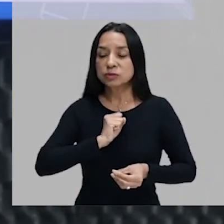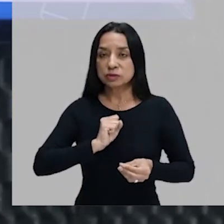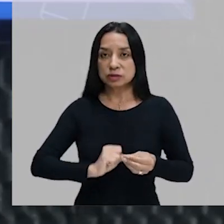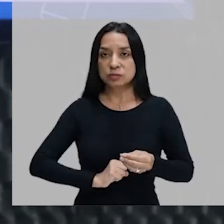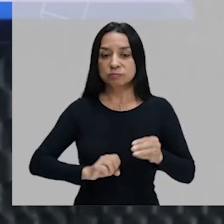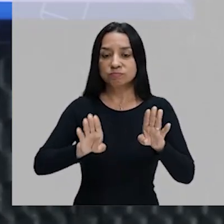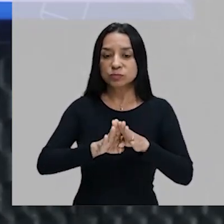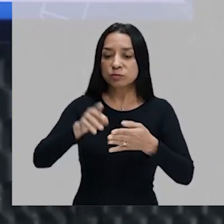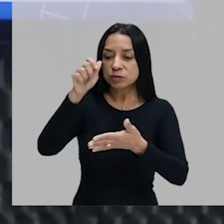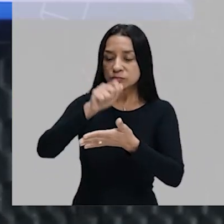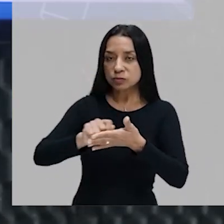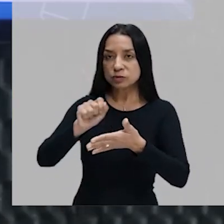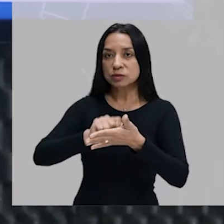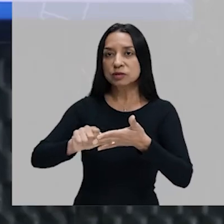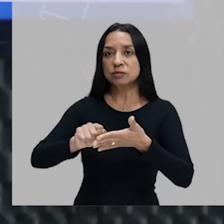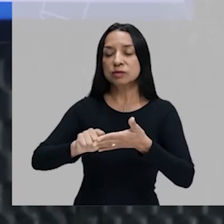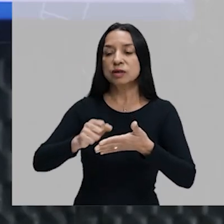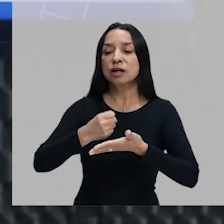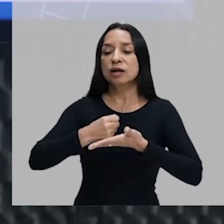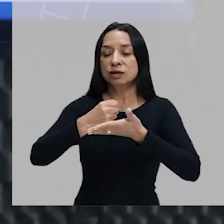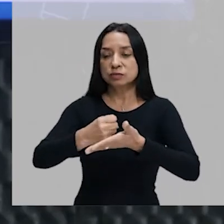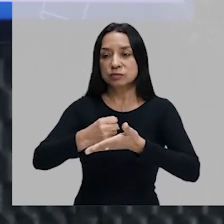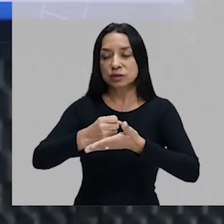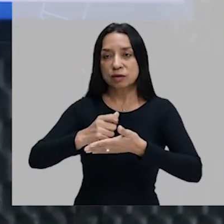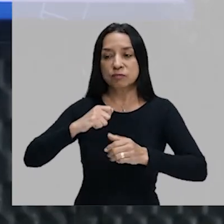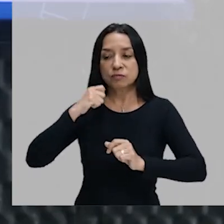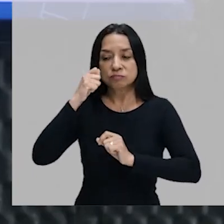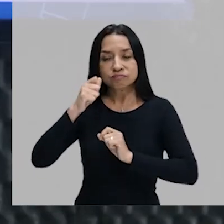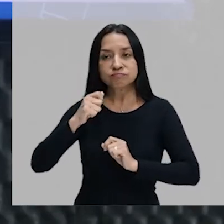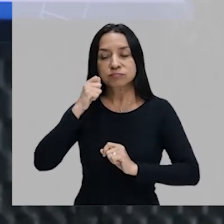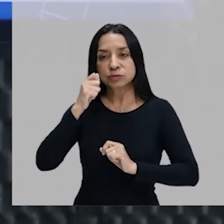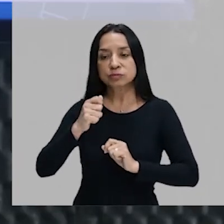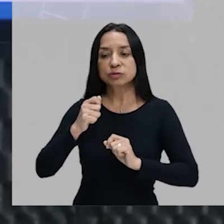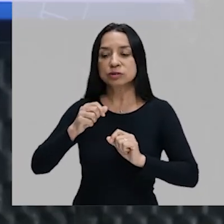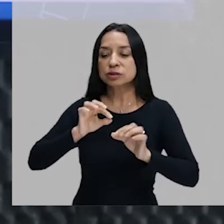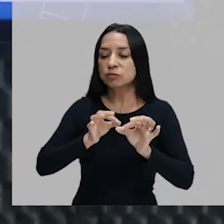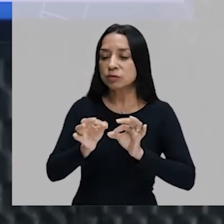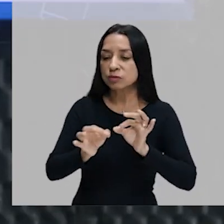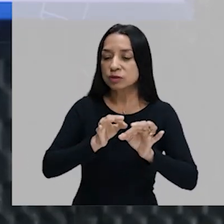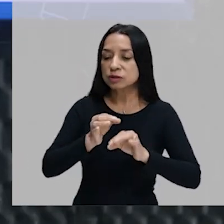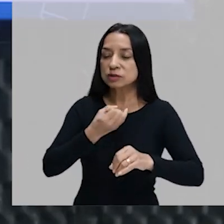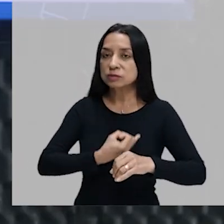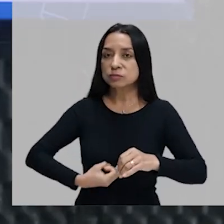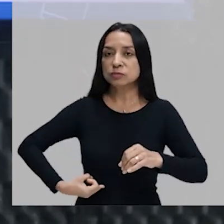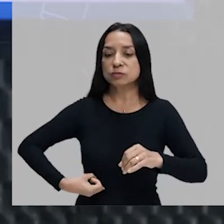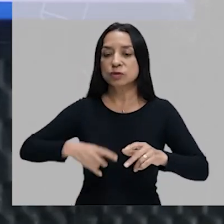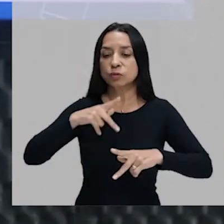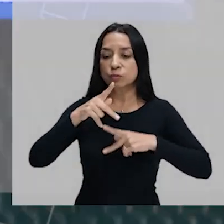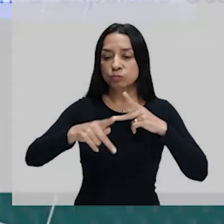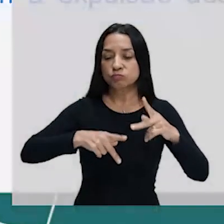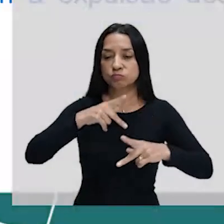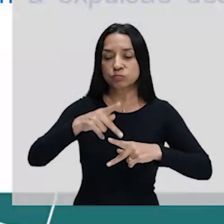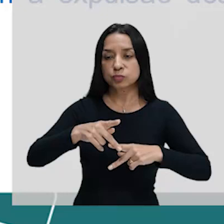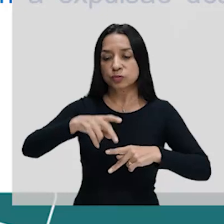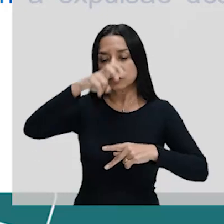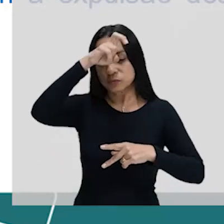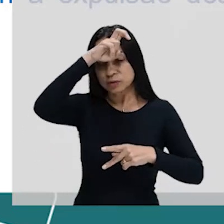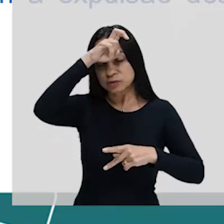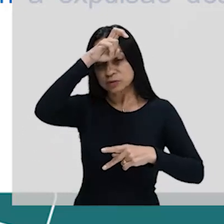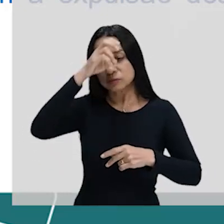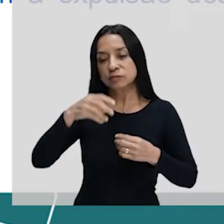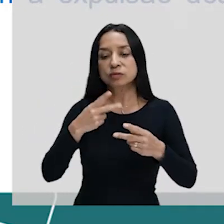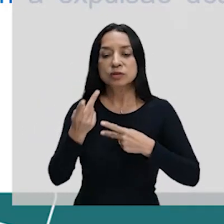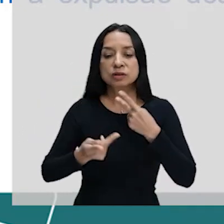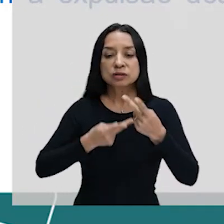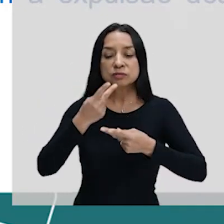Ajudavam, evidentemente, o faraó na administração do império ou da civilização egípcia. Quando se